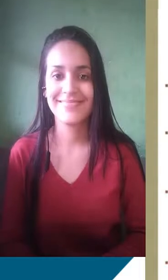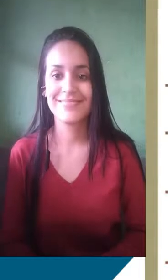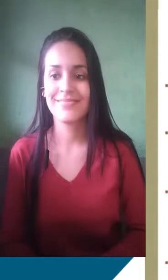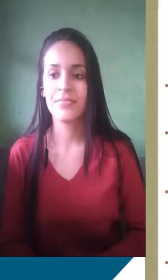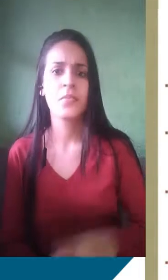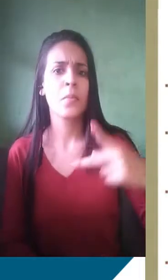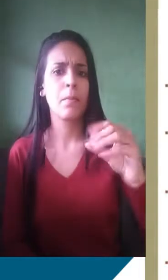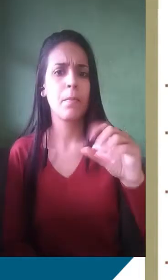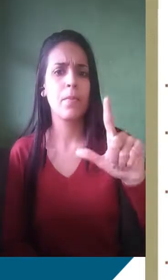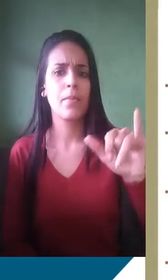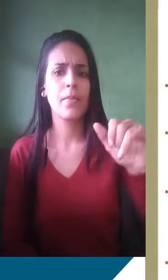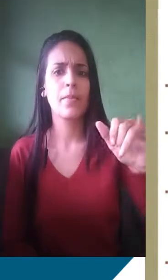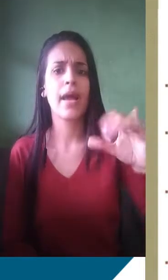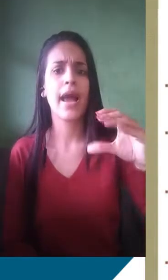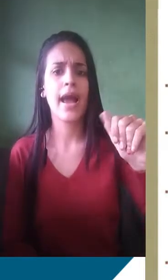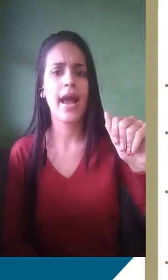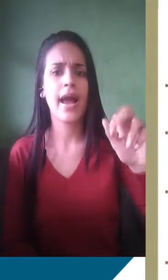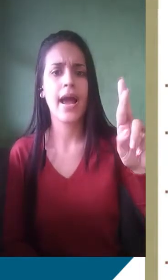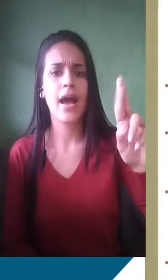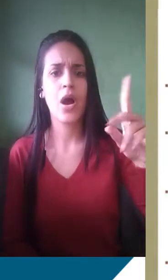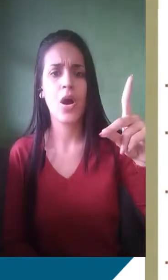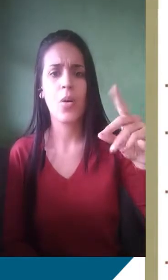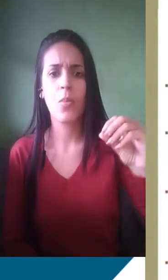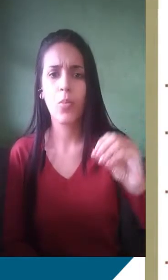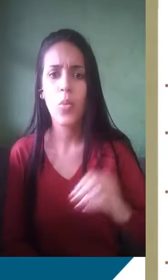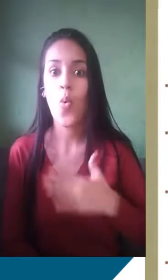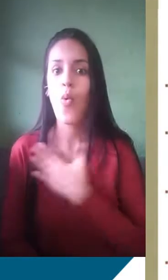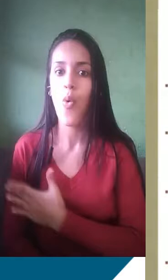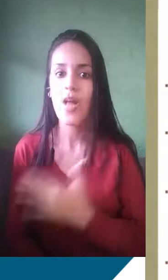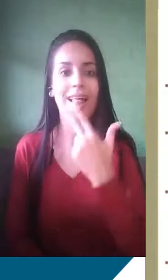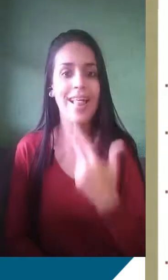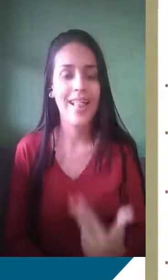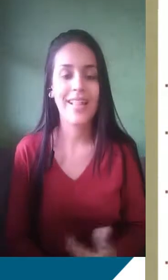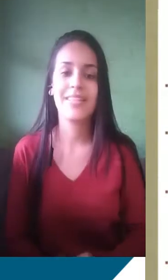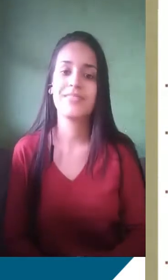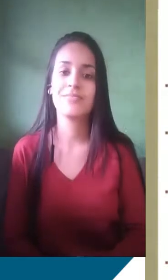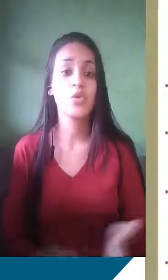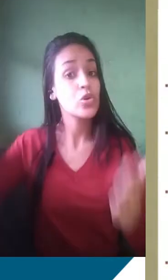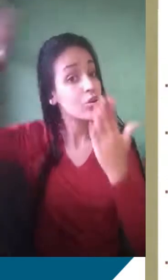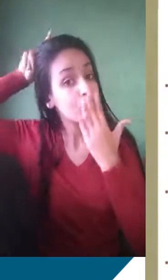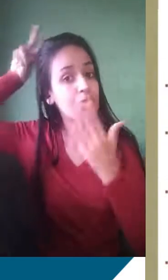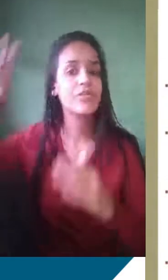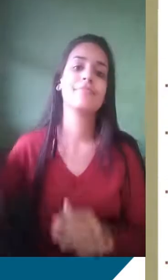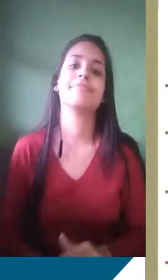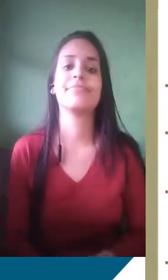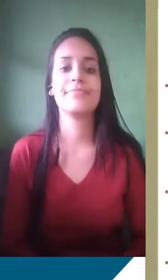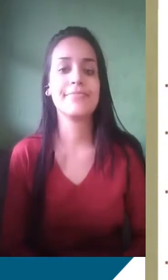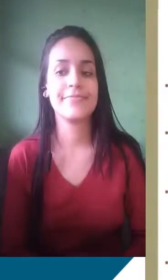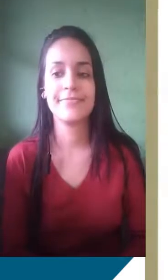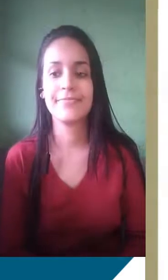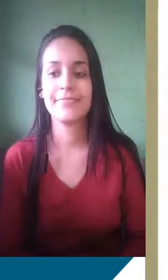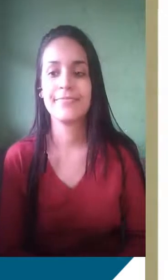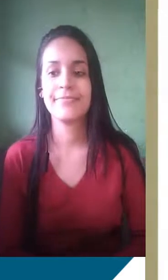Policarpo defende o tupi-guarani como a verdadeira língua nacional e os costumes tupinambás como uma cultura originalmente